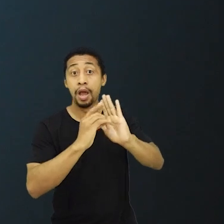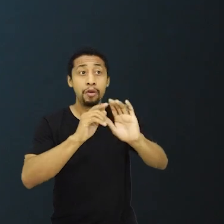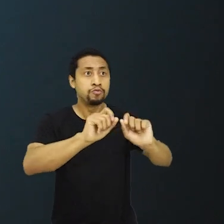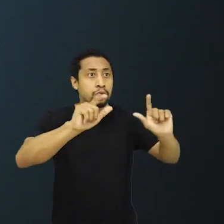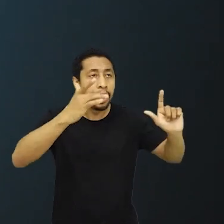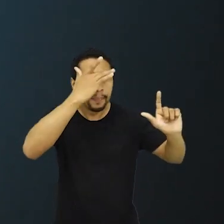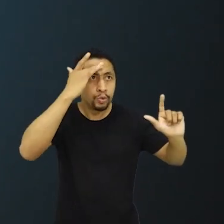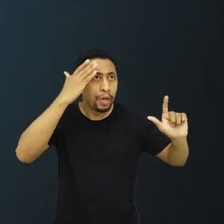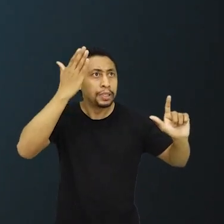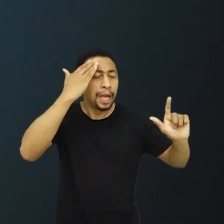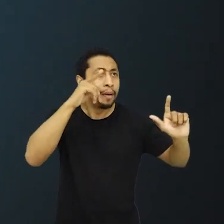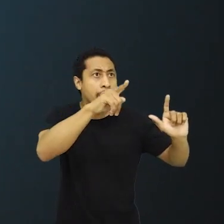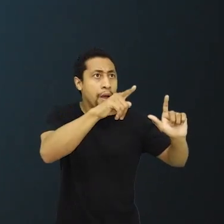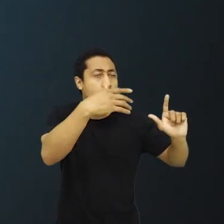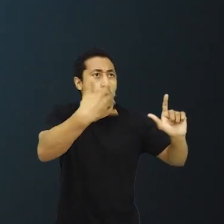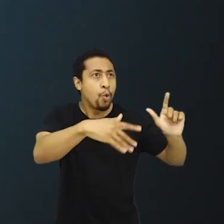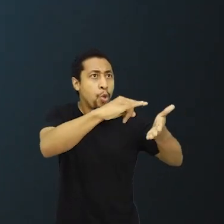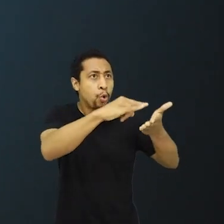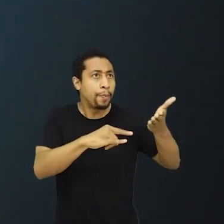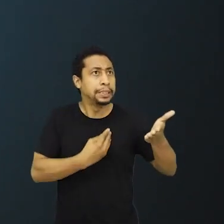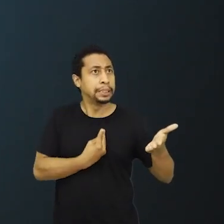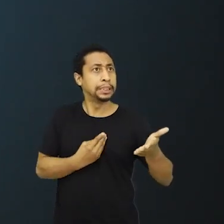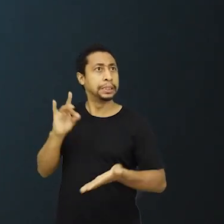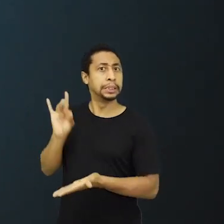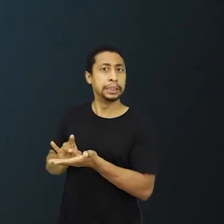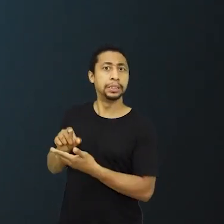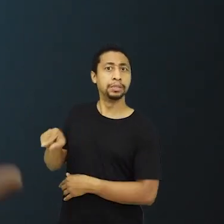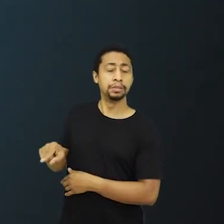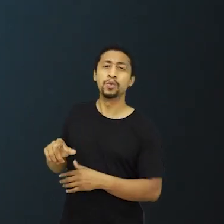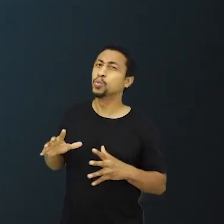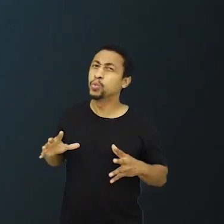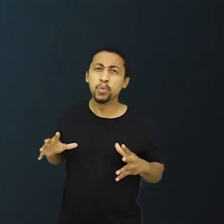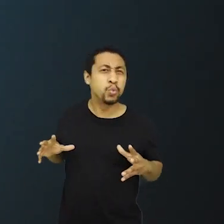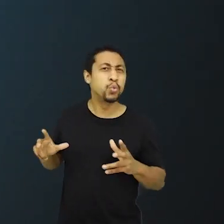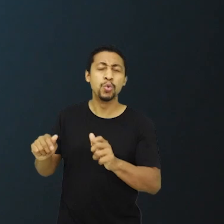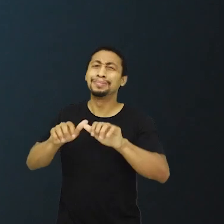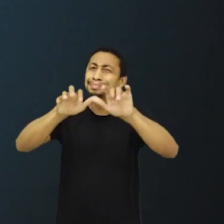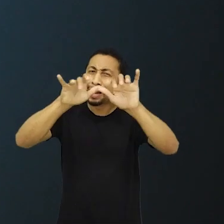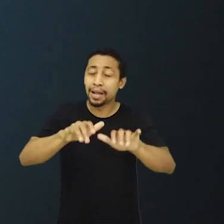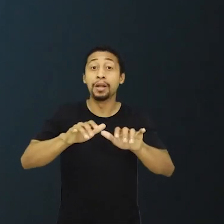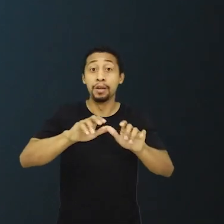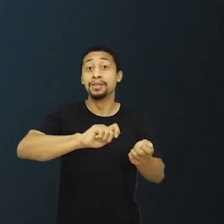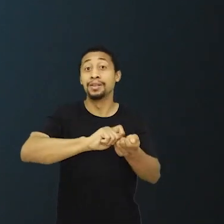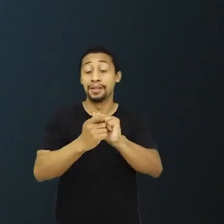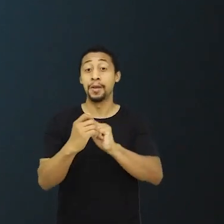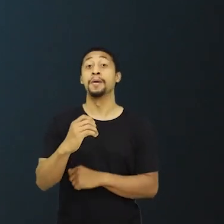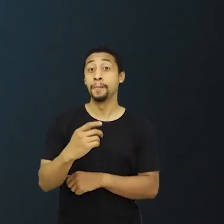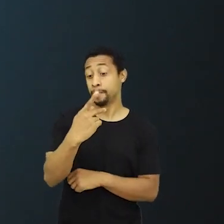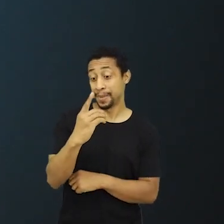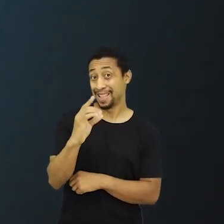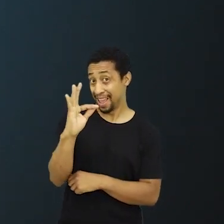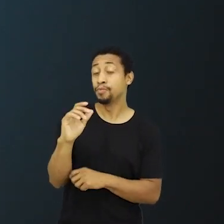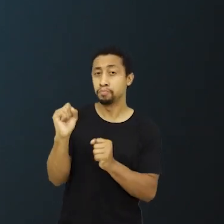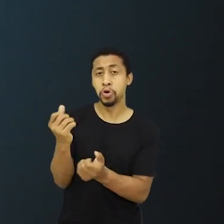do documento e a completude do documento. Então, as matérias inteiras digitalizadas, transcritas com PDF para download. Então,